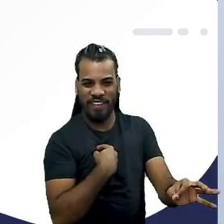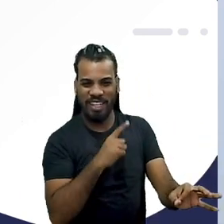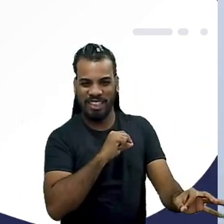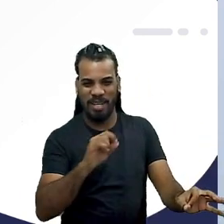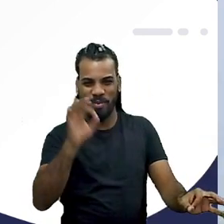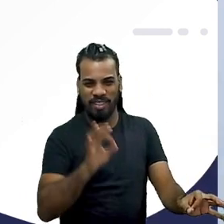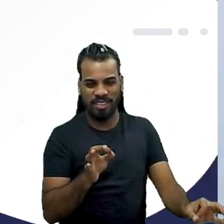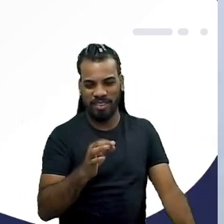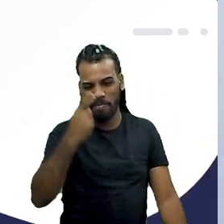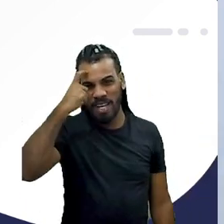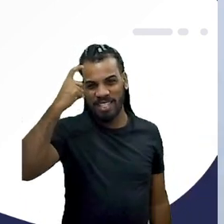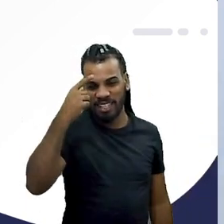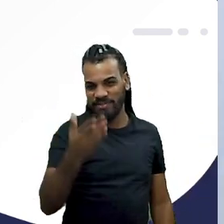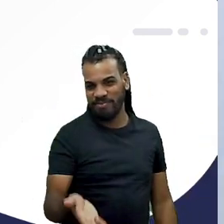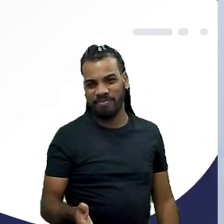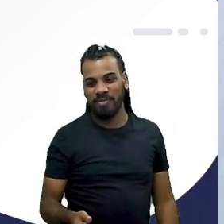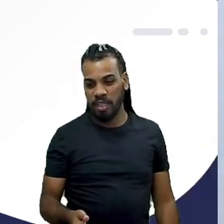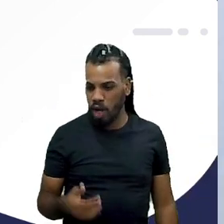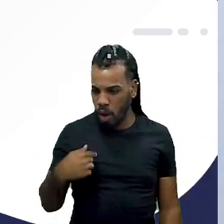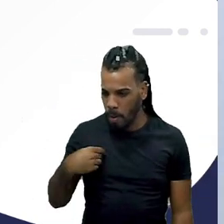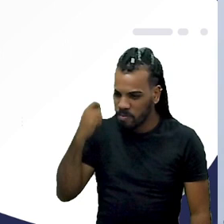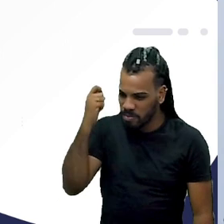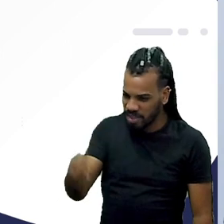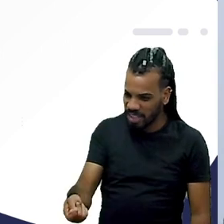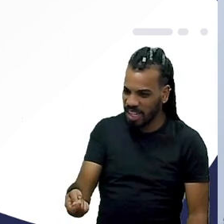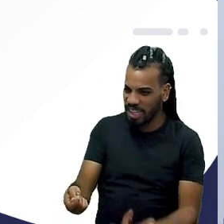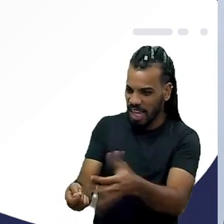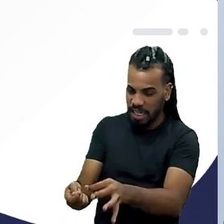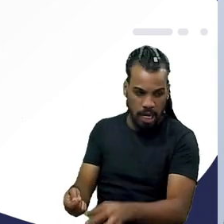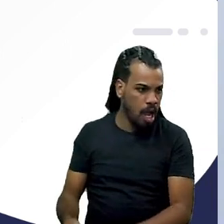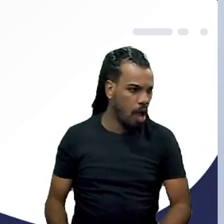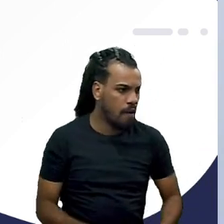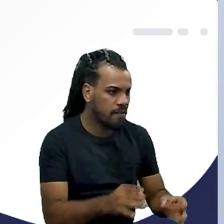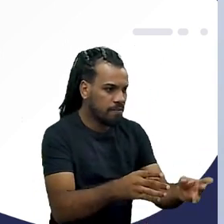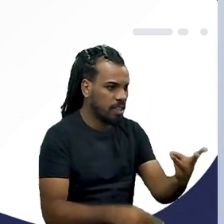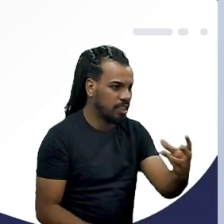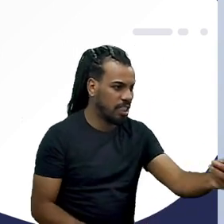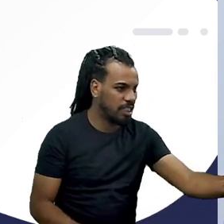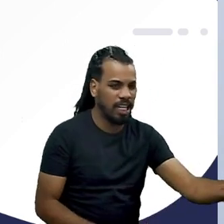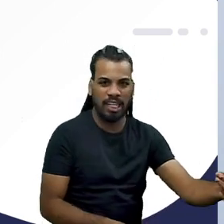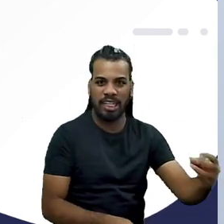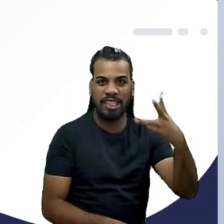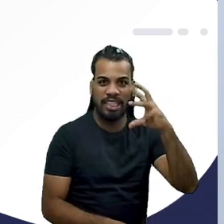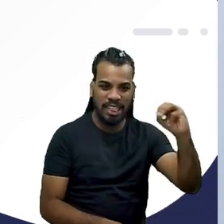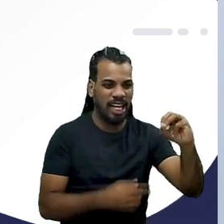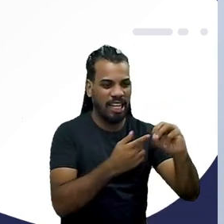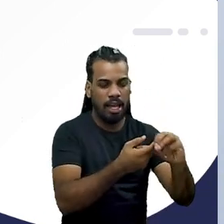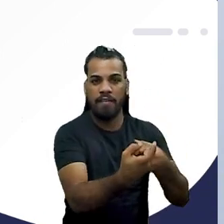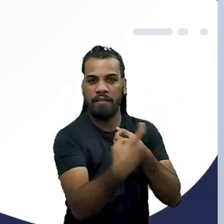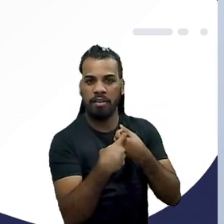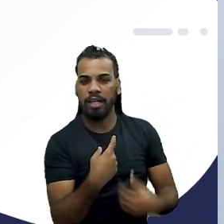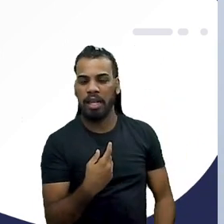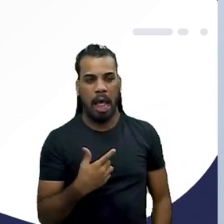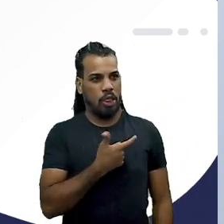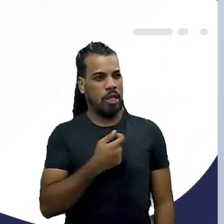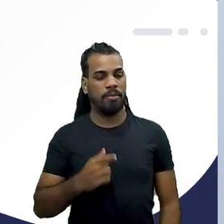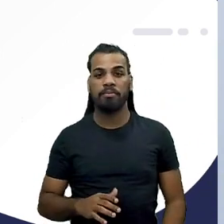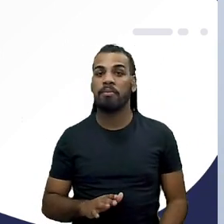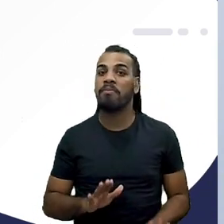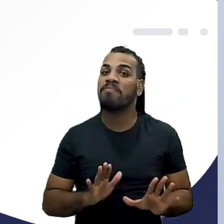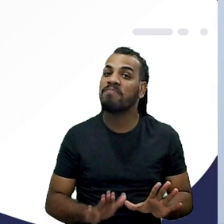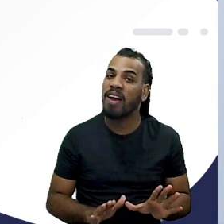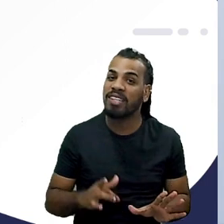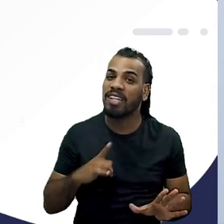100%. Entendeu? Ele compra por 10, vende por 30, eu estou ganhando 200%. Mas quando ele esquece que ele tem que colocar